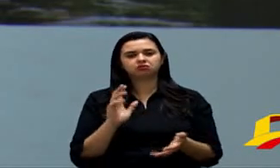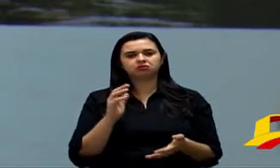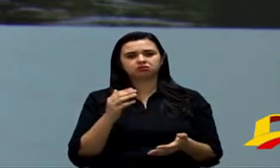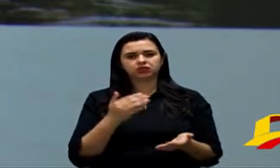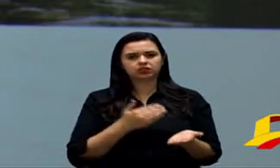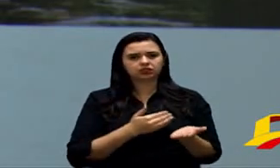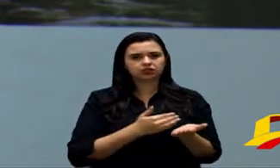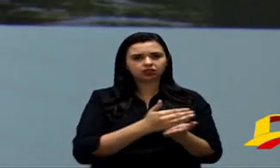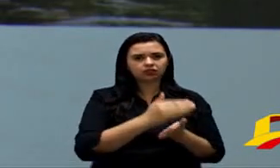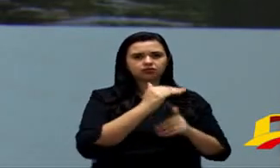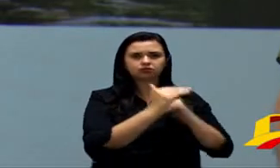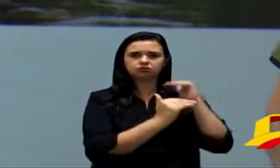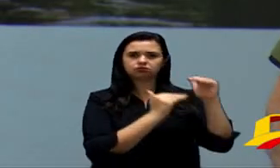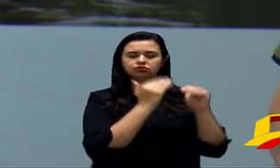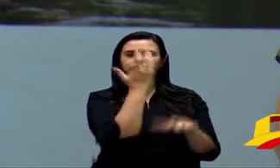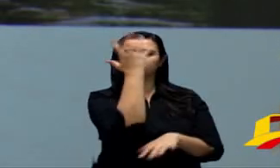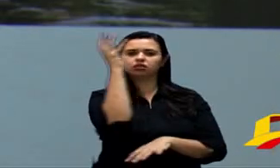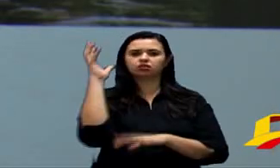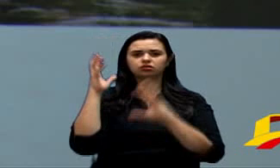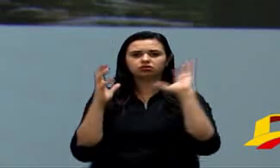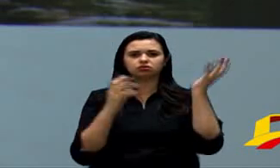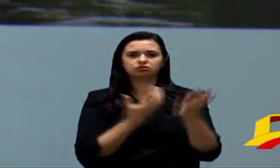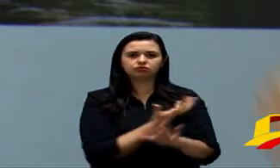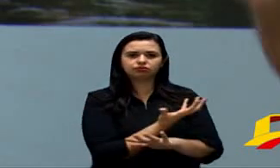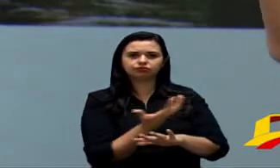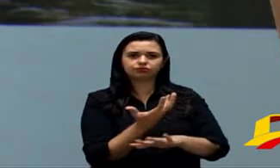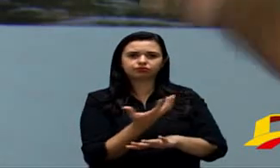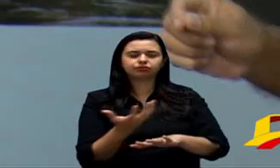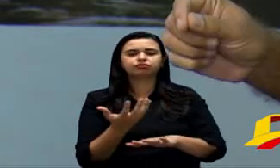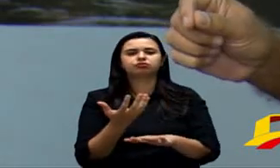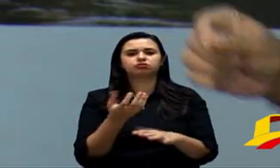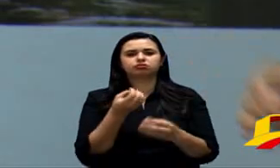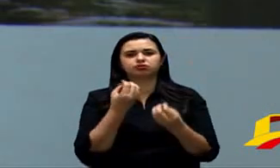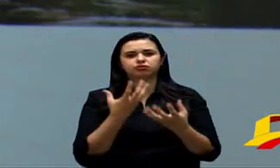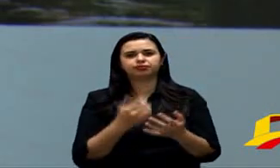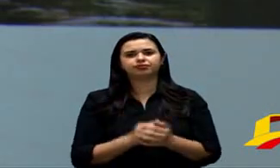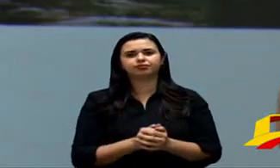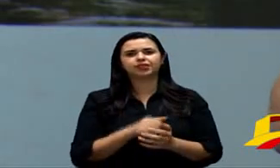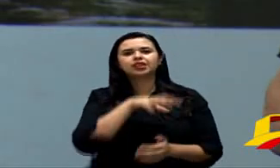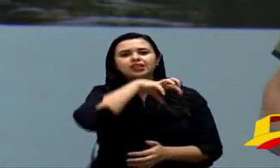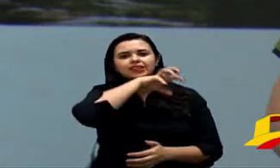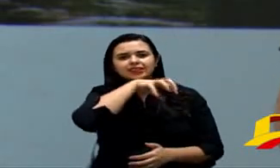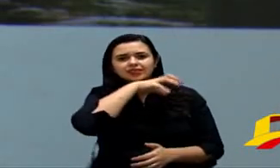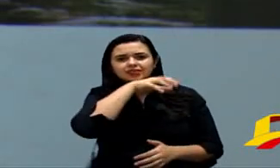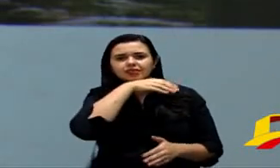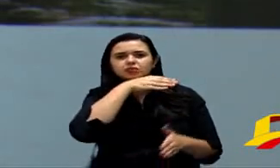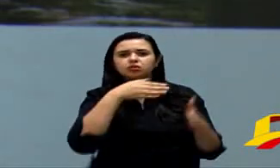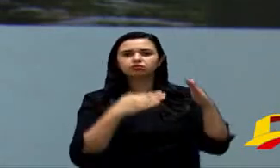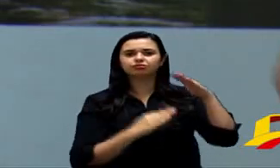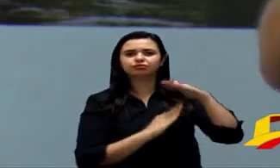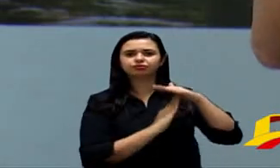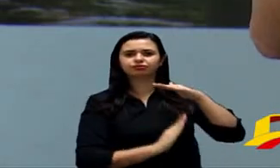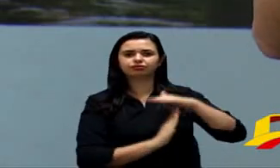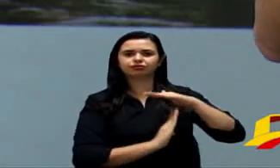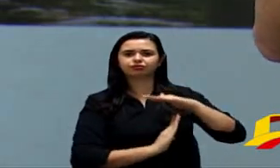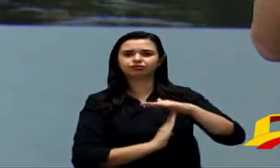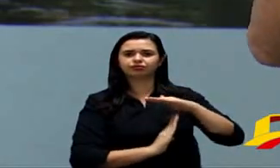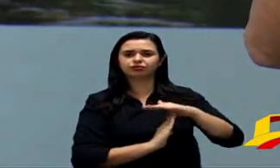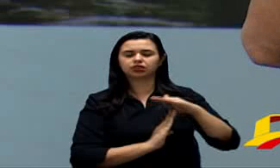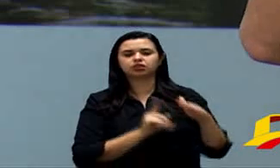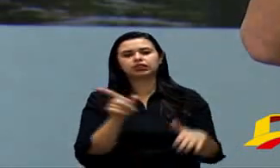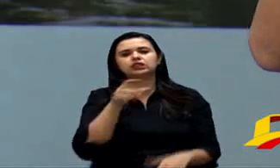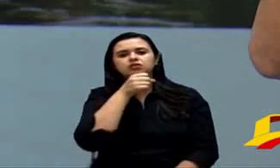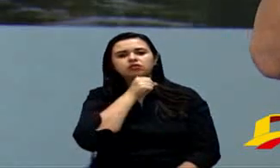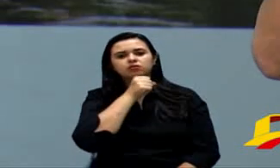da fauna e da flora, é porque os animais continuam, sim, limitados. E é justo que eles fiquem limitados, porque eles são